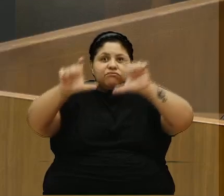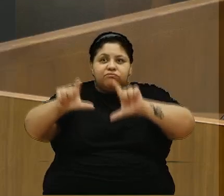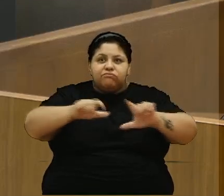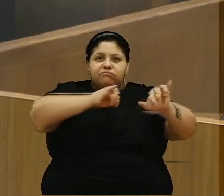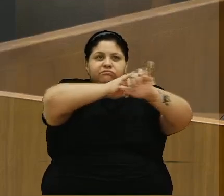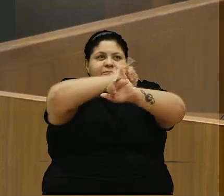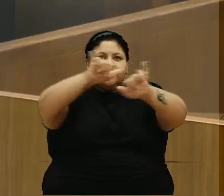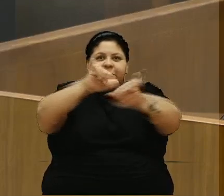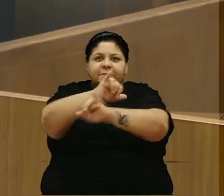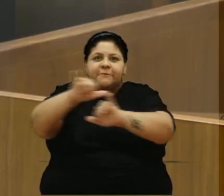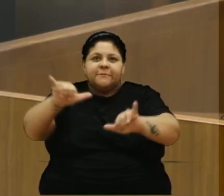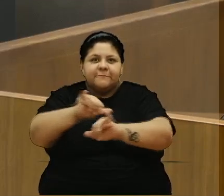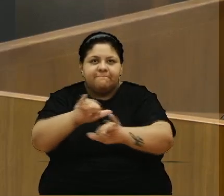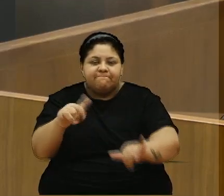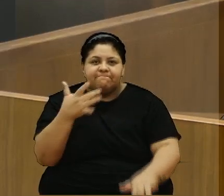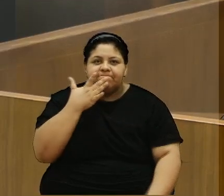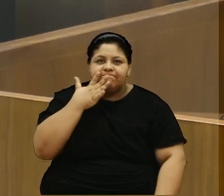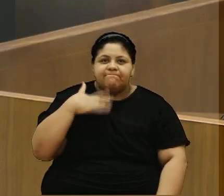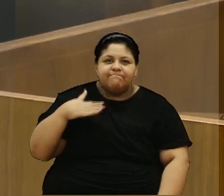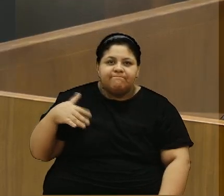acabam sendo